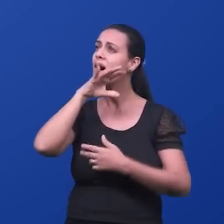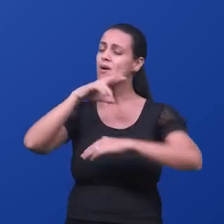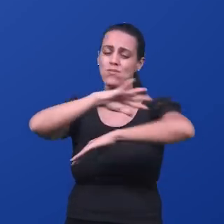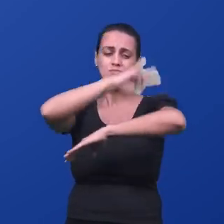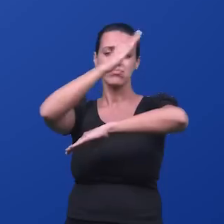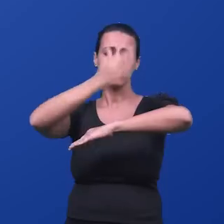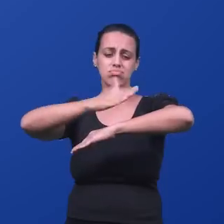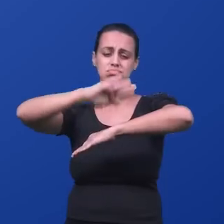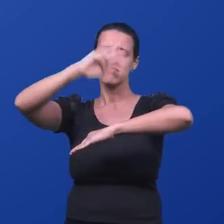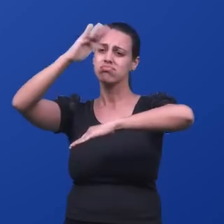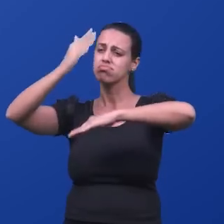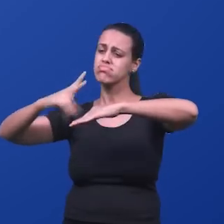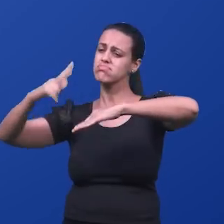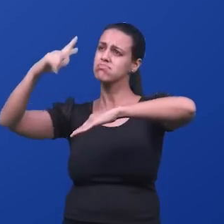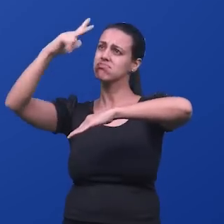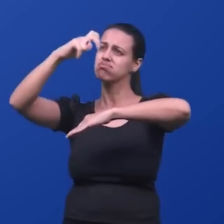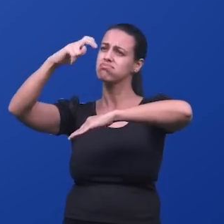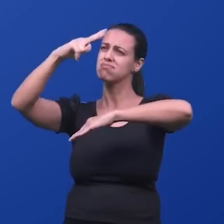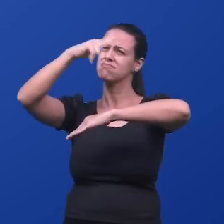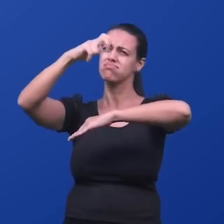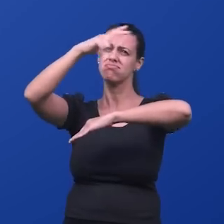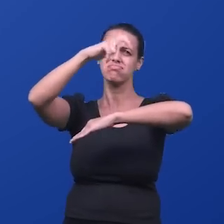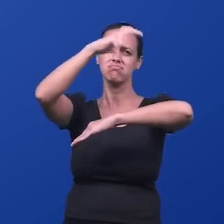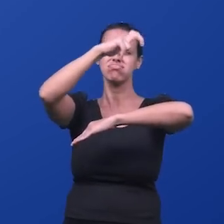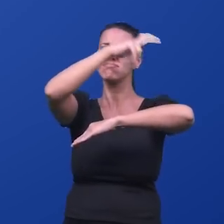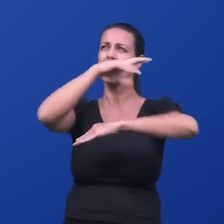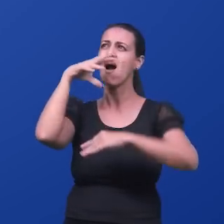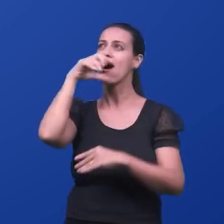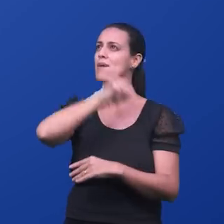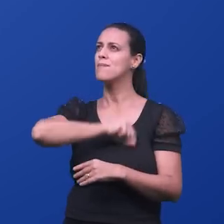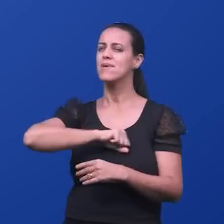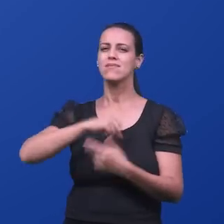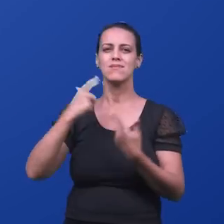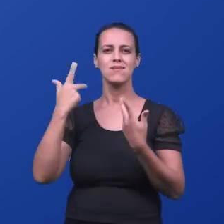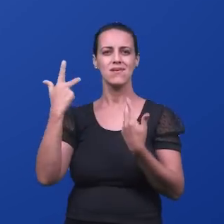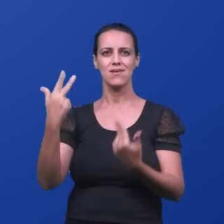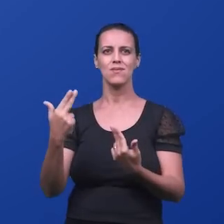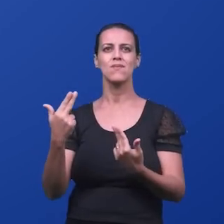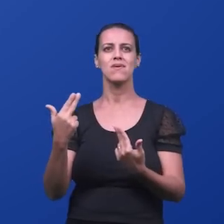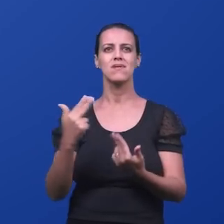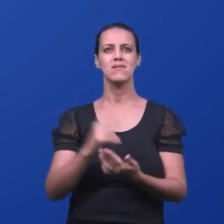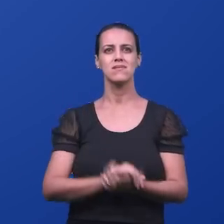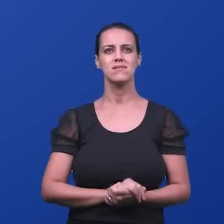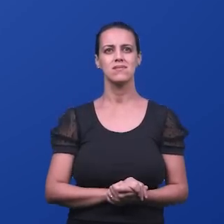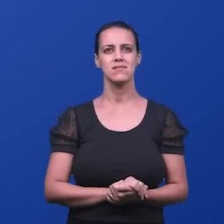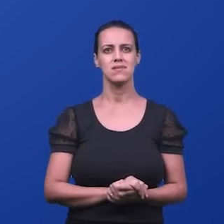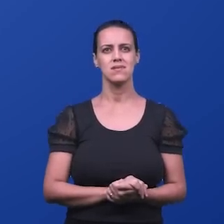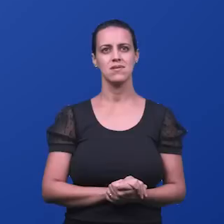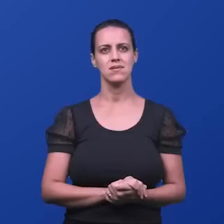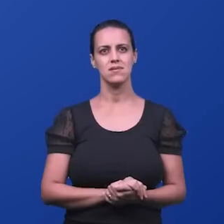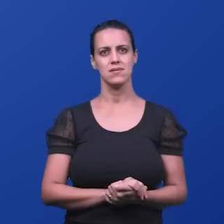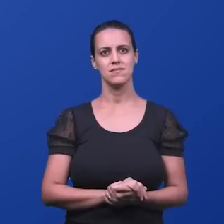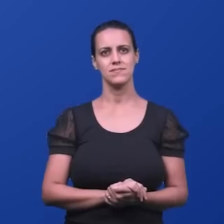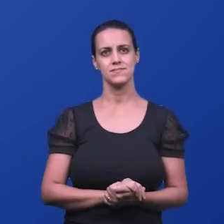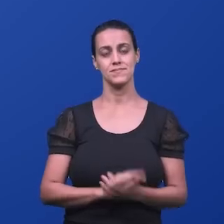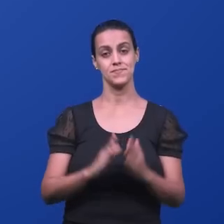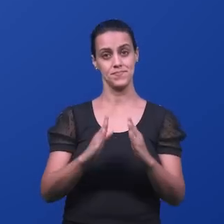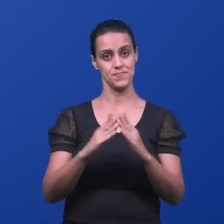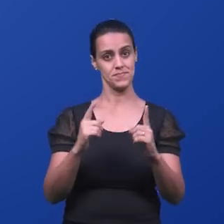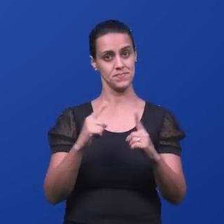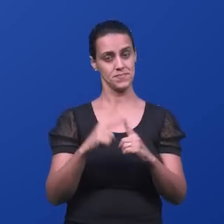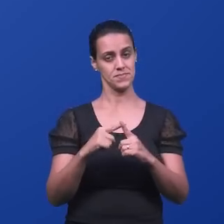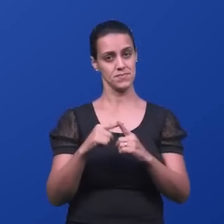ao gamo ou ao filho dos veados sobre os montes de Beter. A